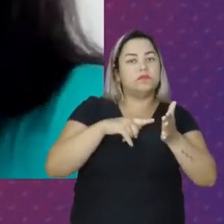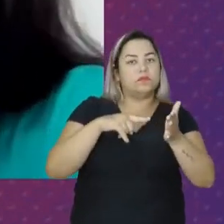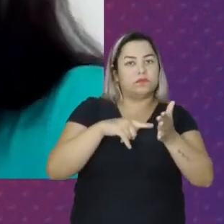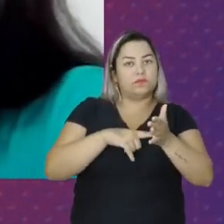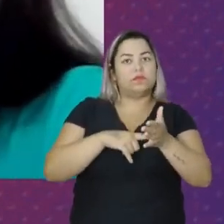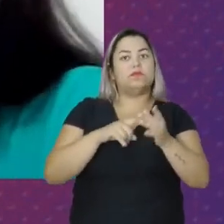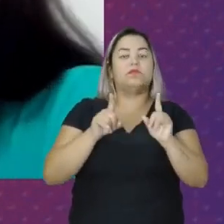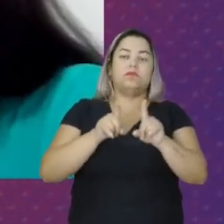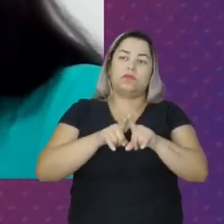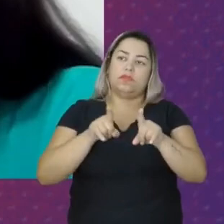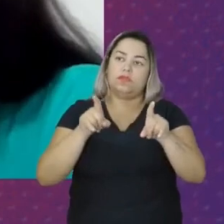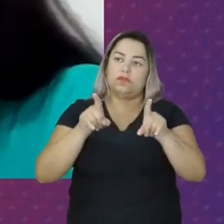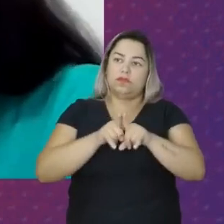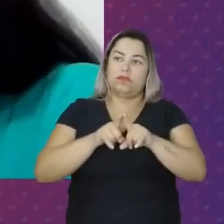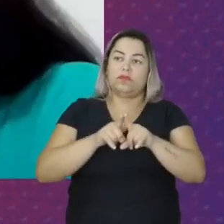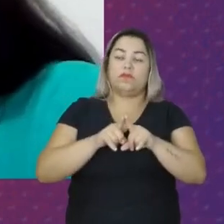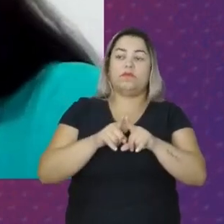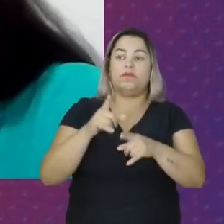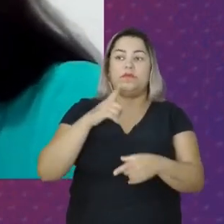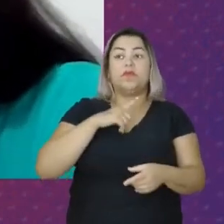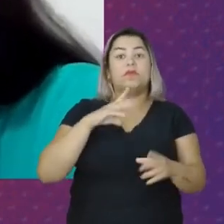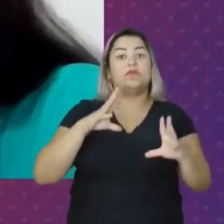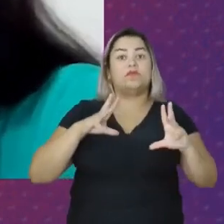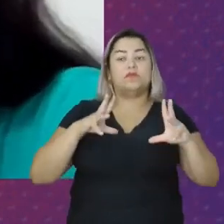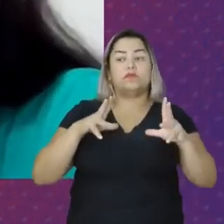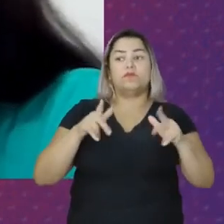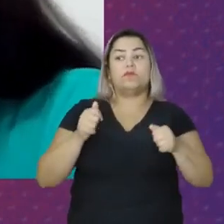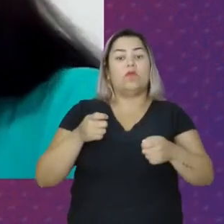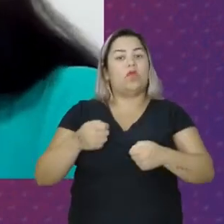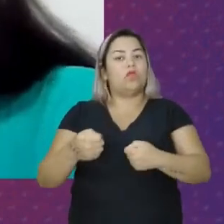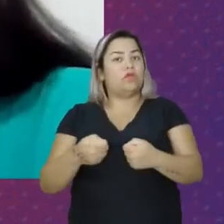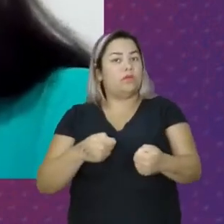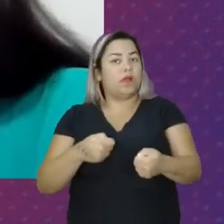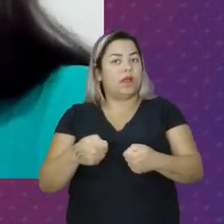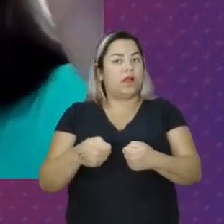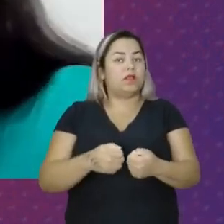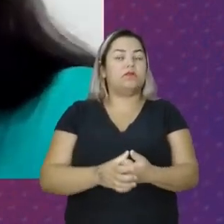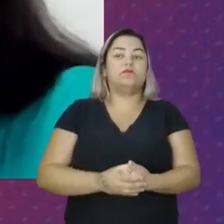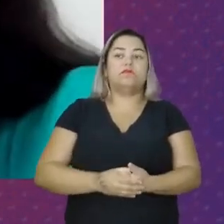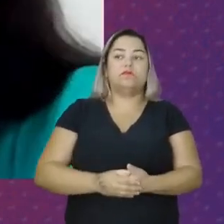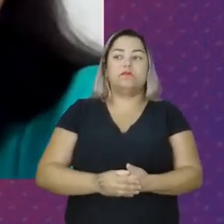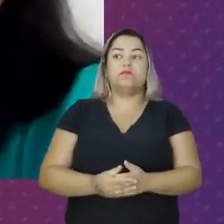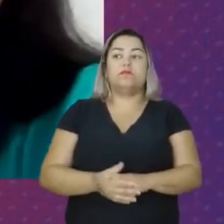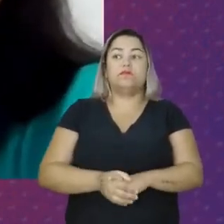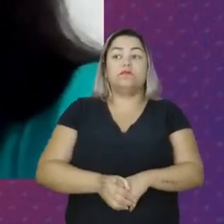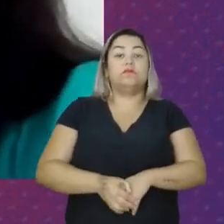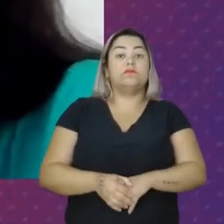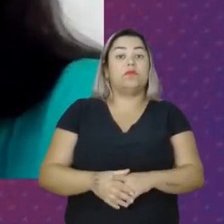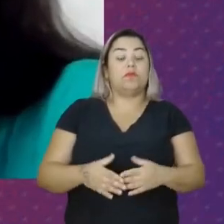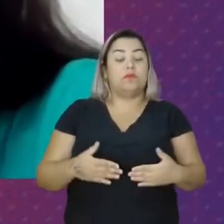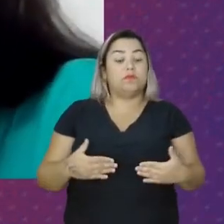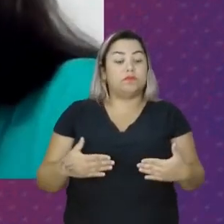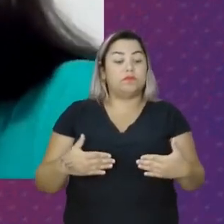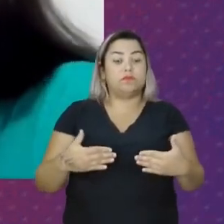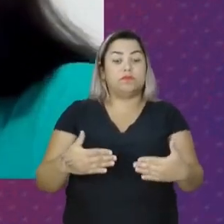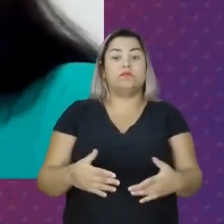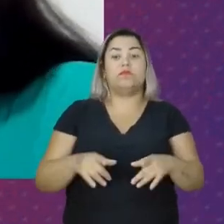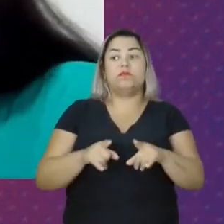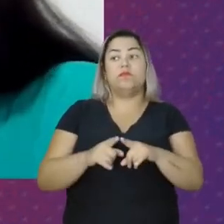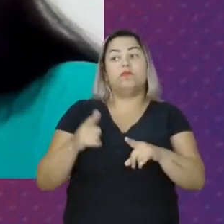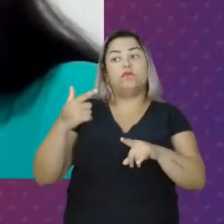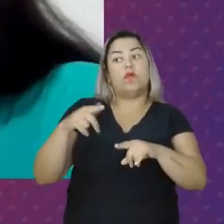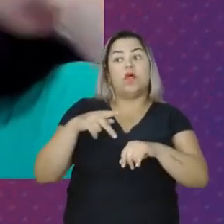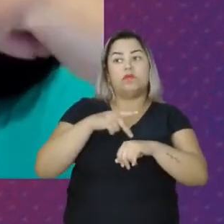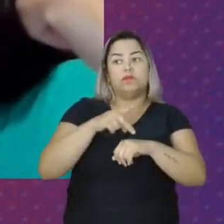além disso, também havia toda uma articulação com o Ministério das Relações